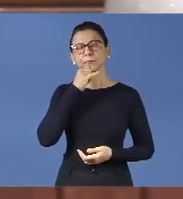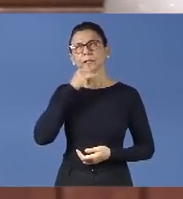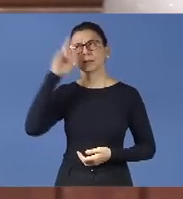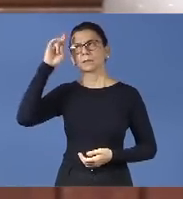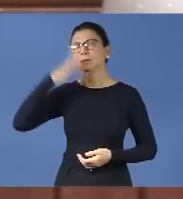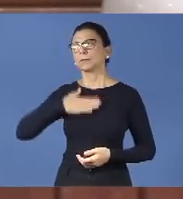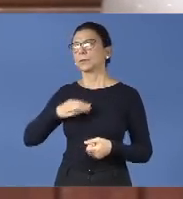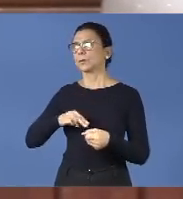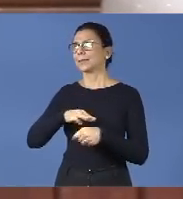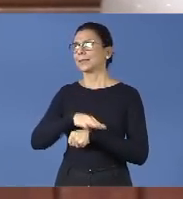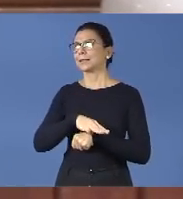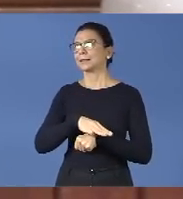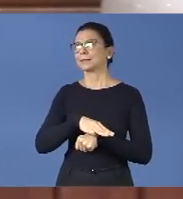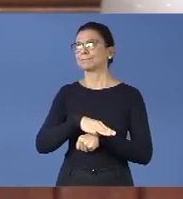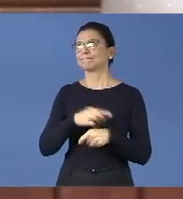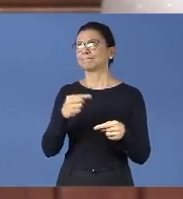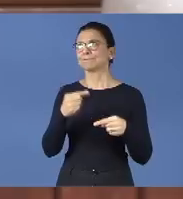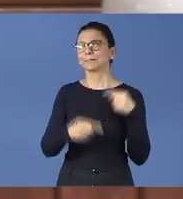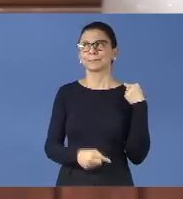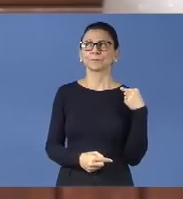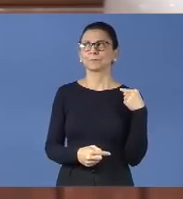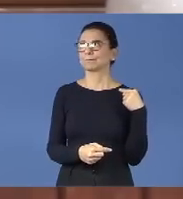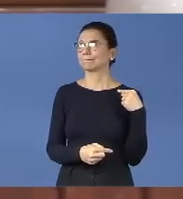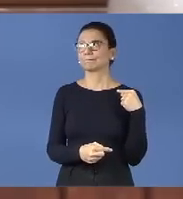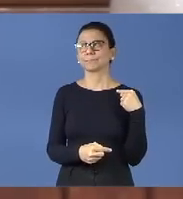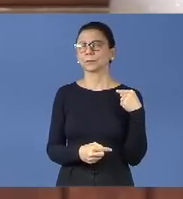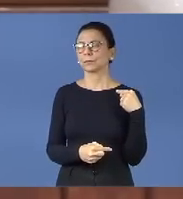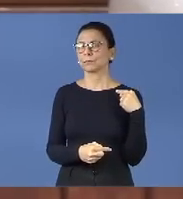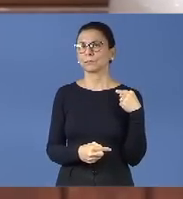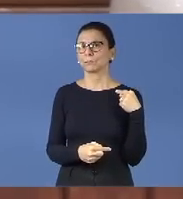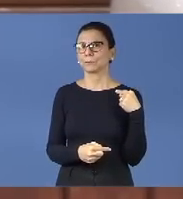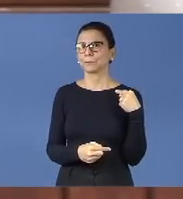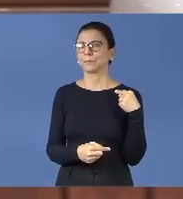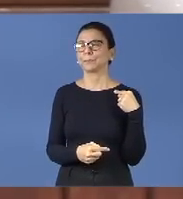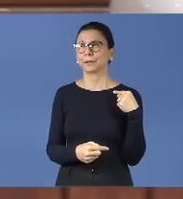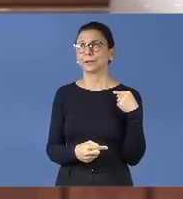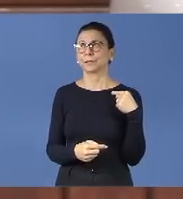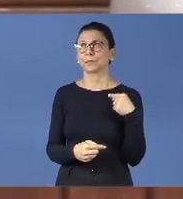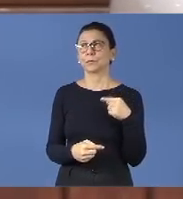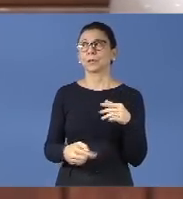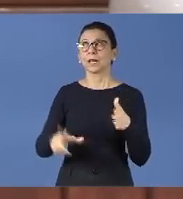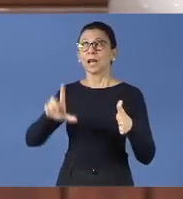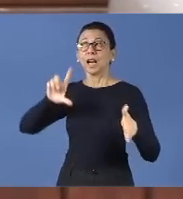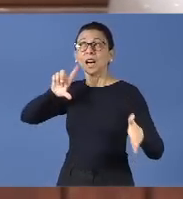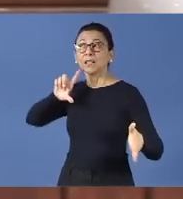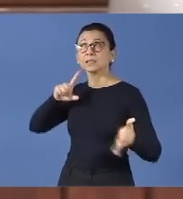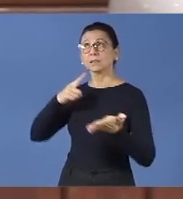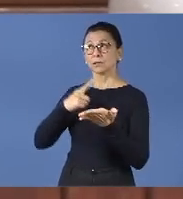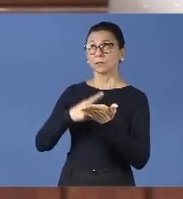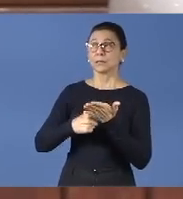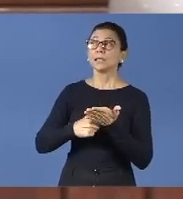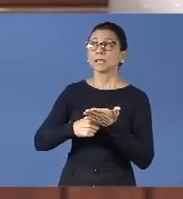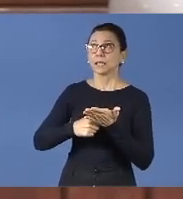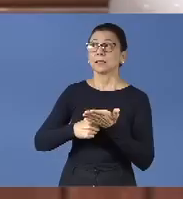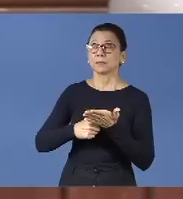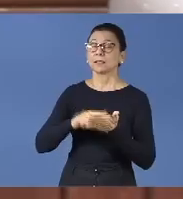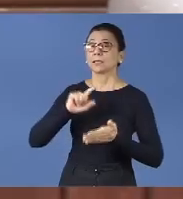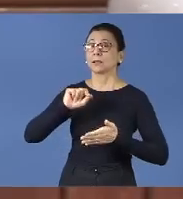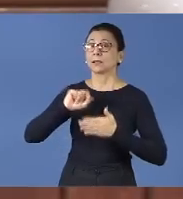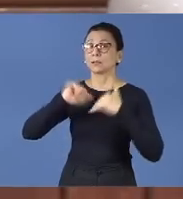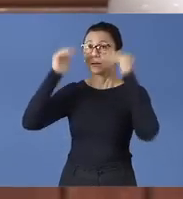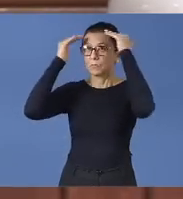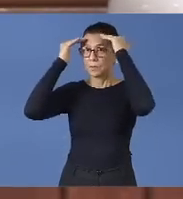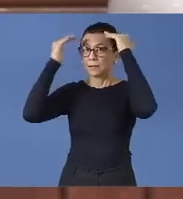não está de acordo com aquilo que eu me propus a fazer, obedecer um governo do Espírito